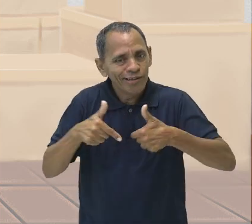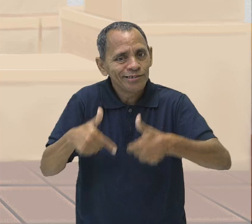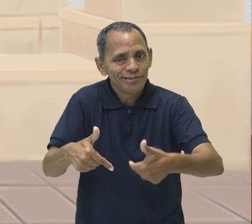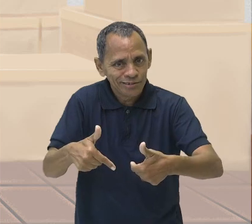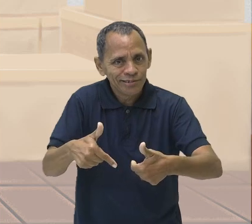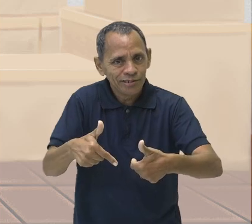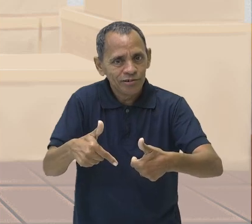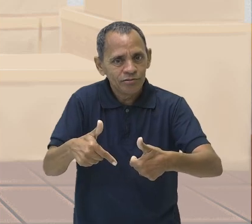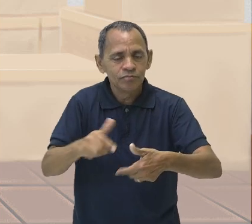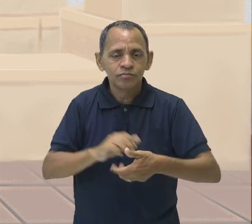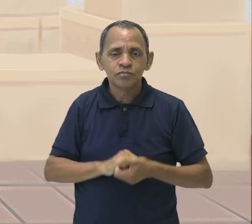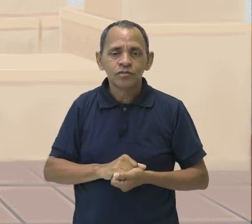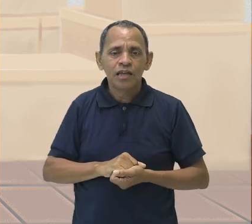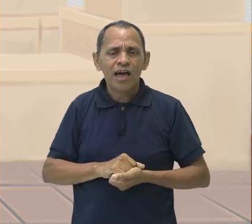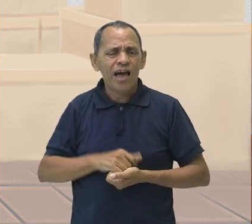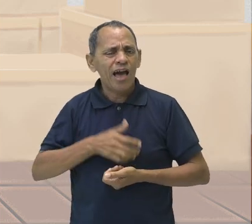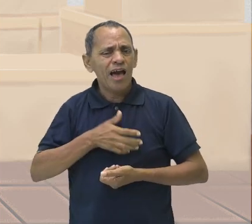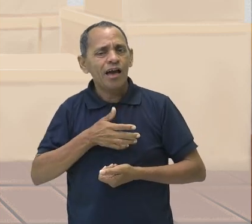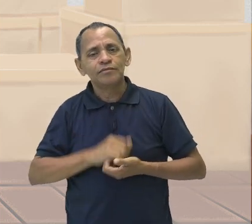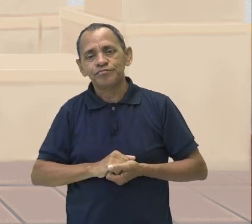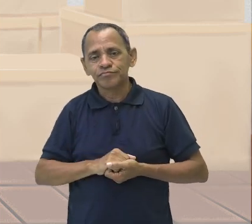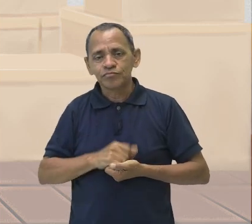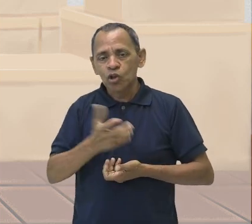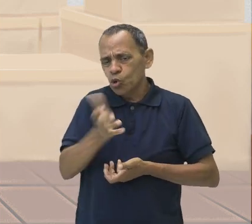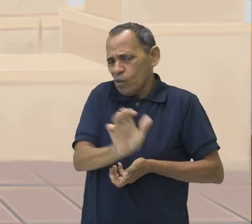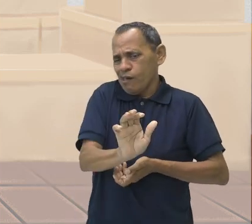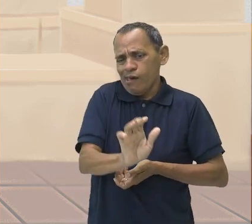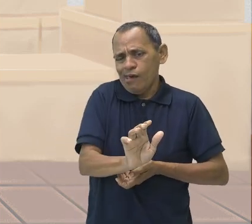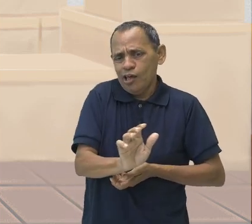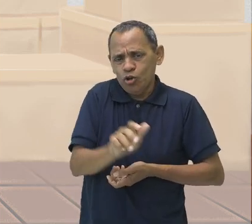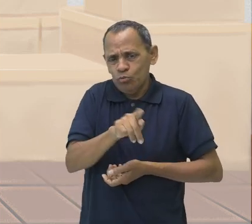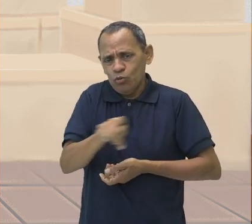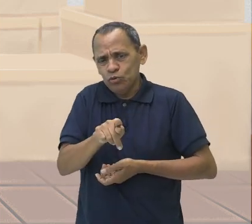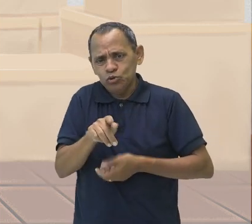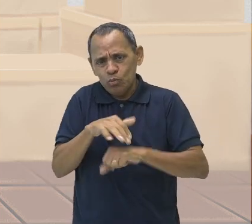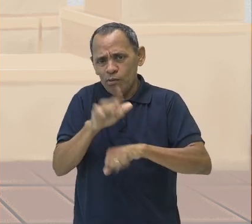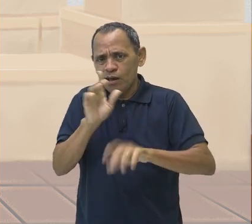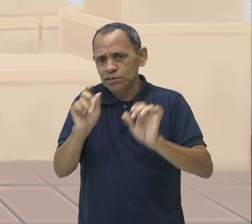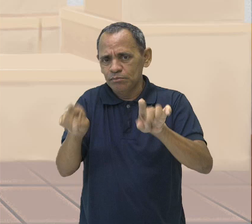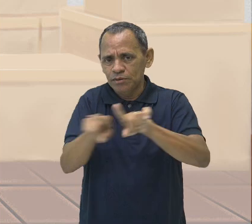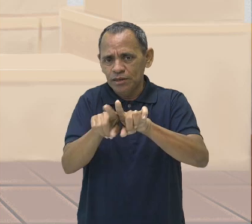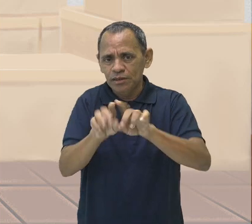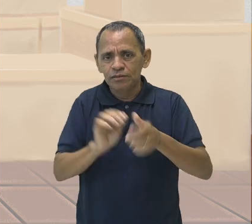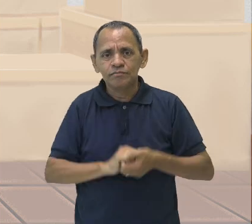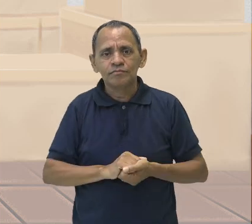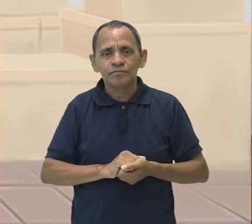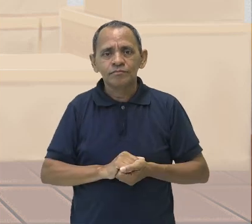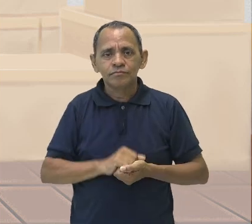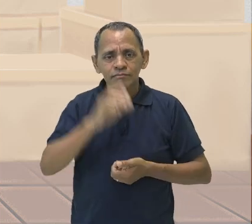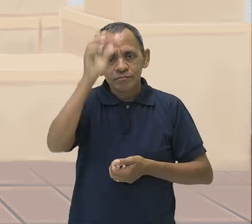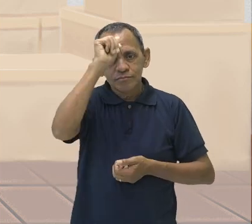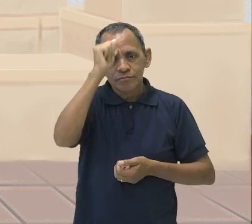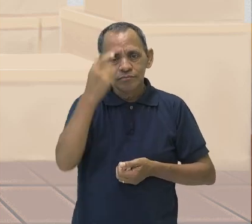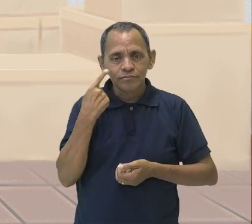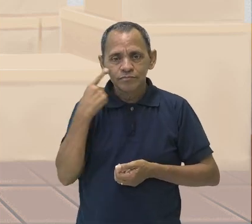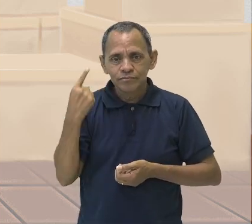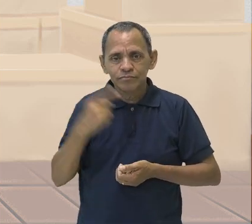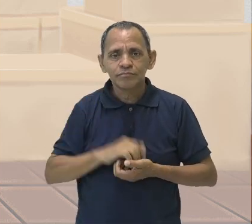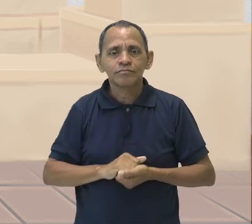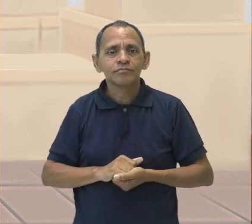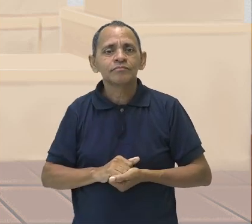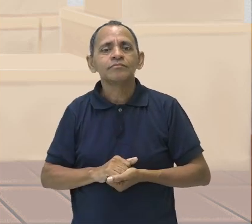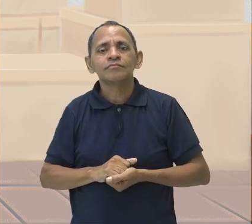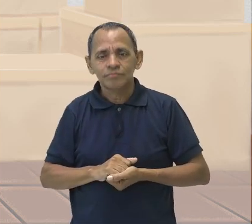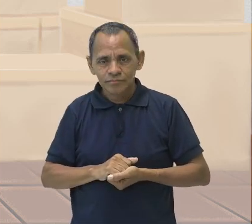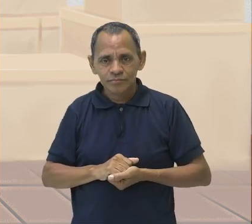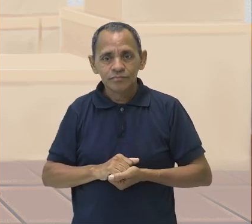quero ter o meu próprio negócio. Ai, ai, ai, a vida é assim, sempre para frente. Vamos ver o aprendizado, então, após o que o nosso colega Mário André falou